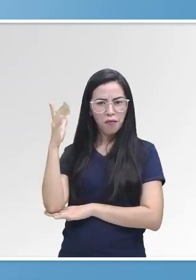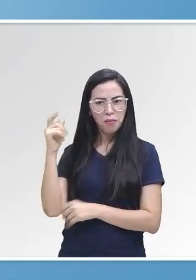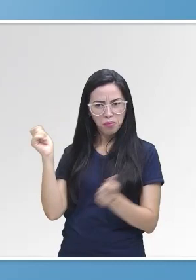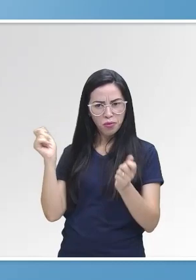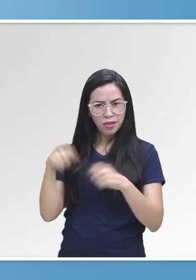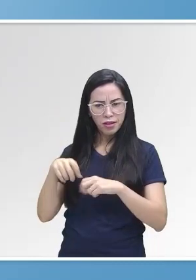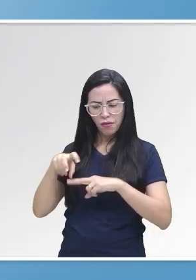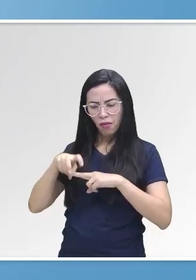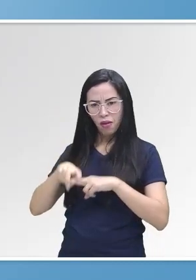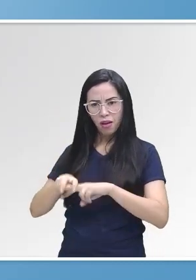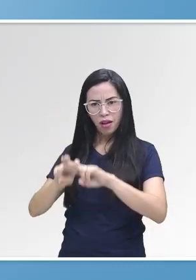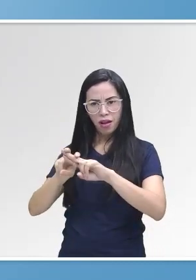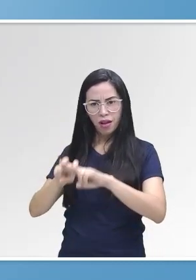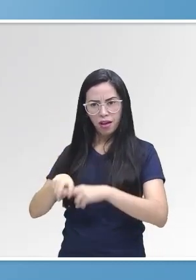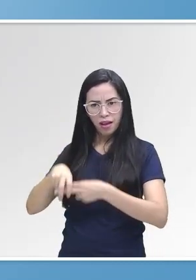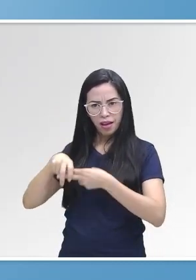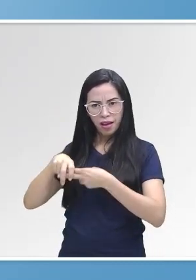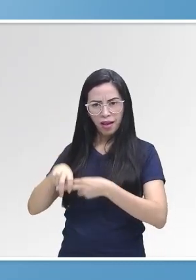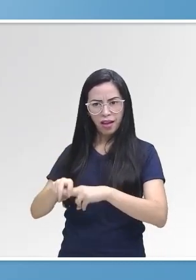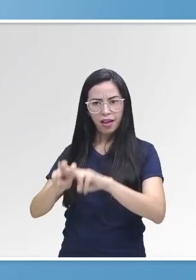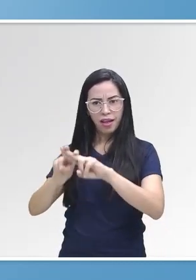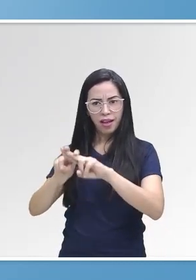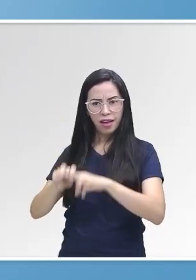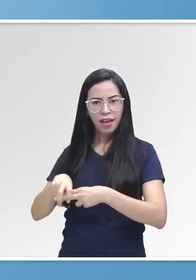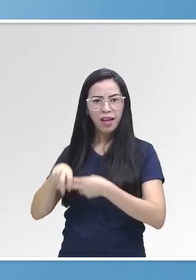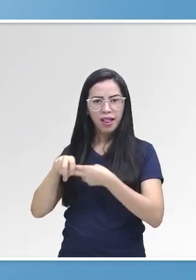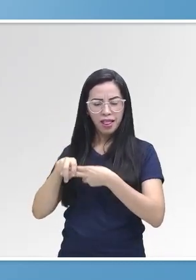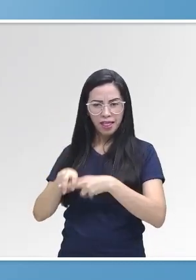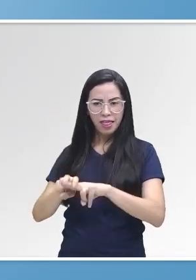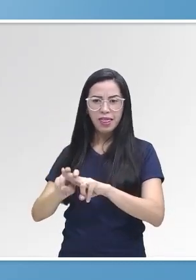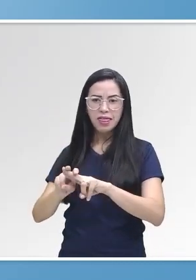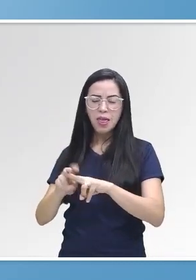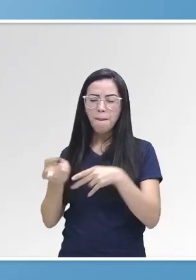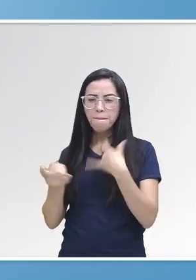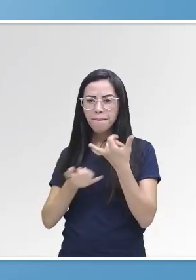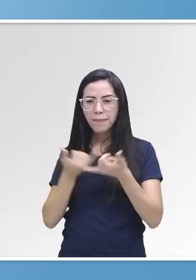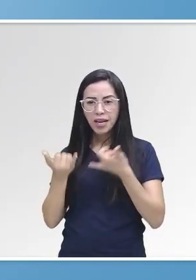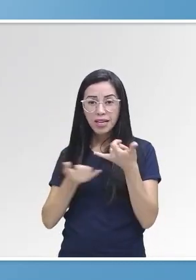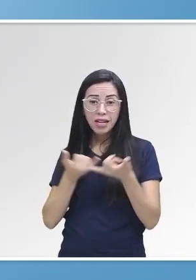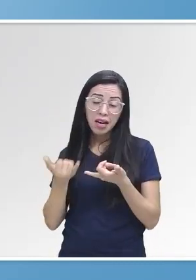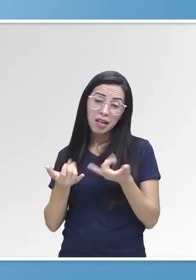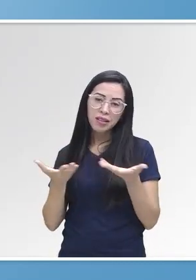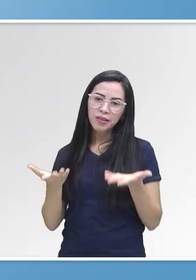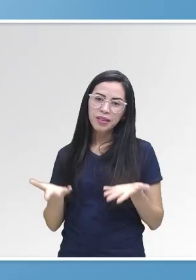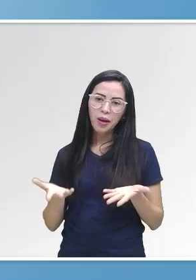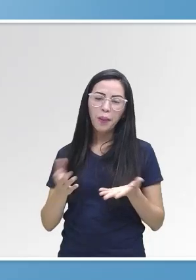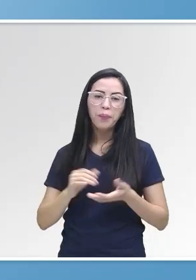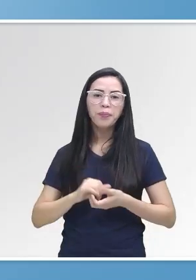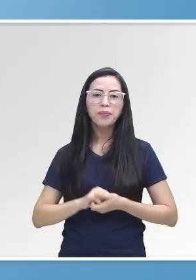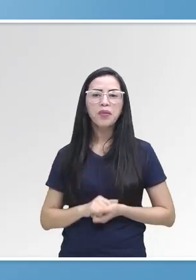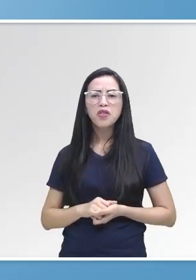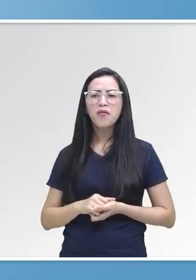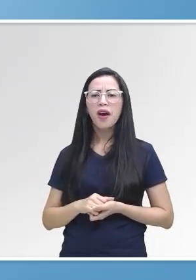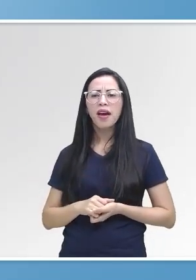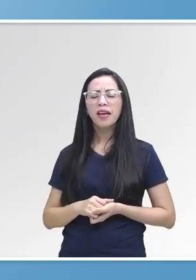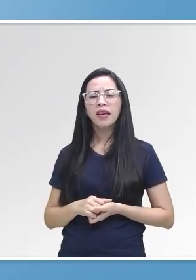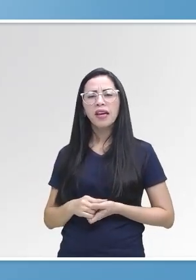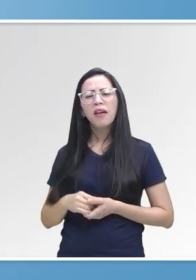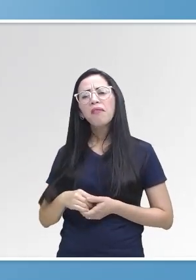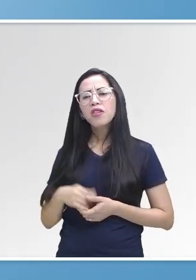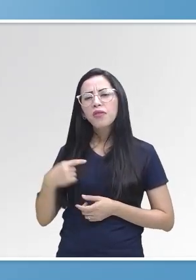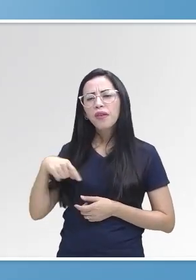balançando brincando com os irmãozinhos os primos né a gente não vem balança em casa pode uma pracinha por